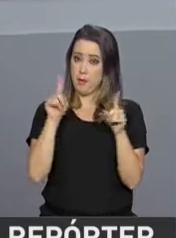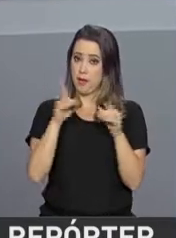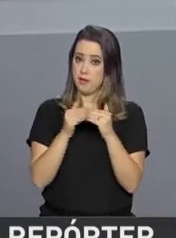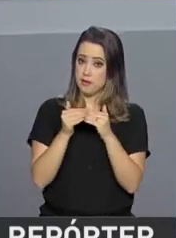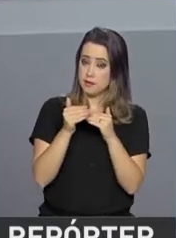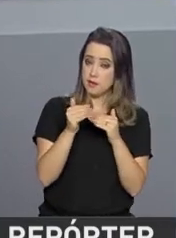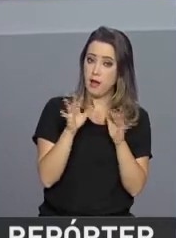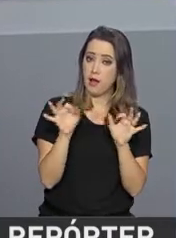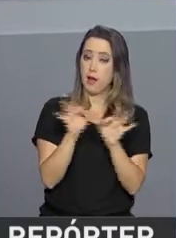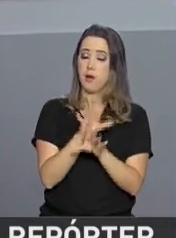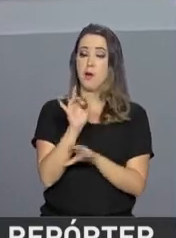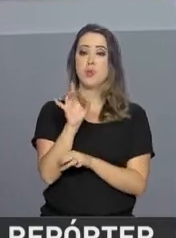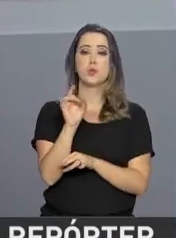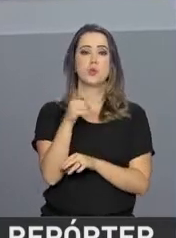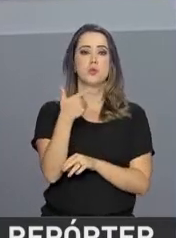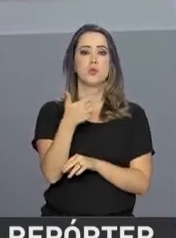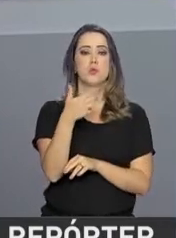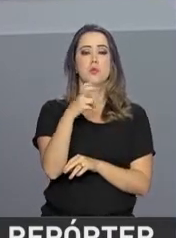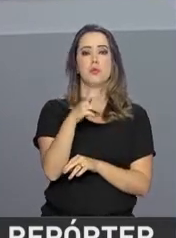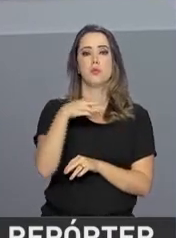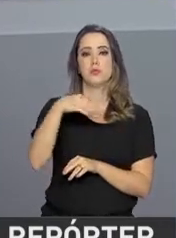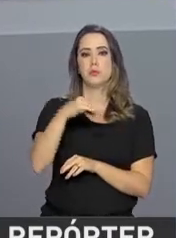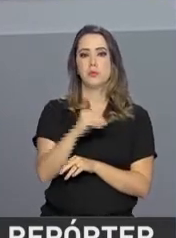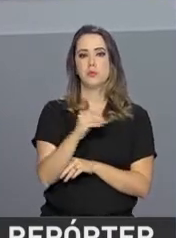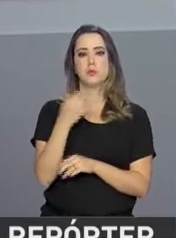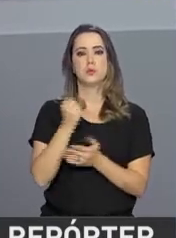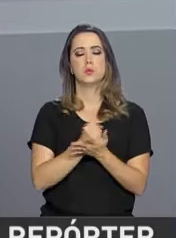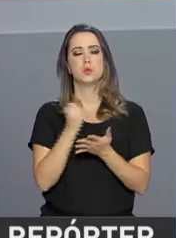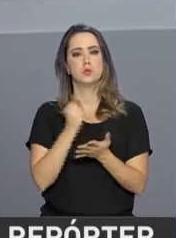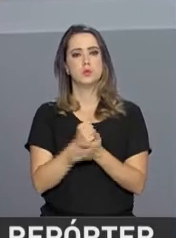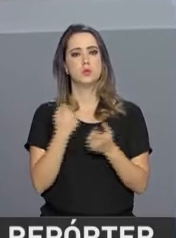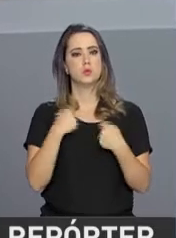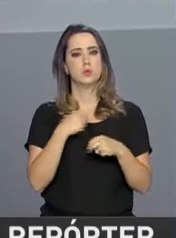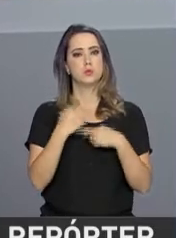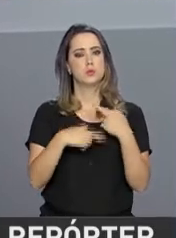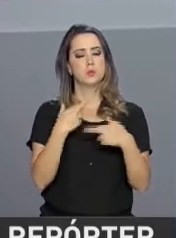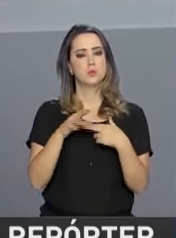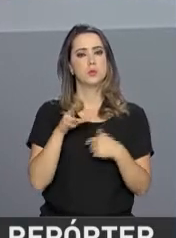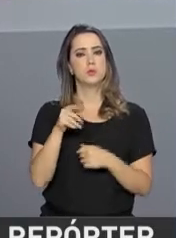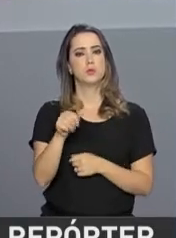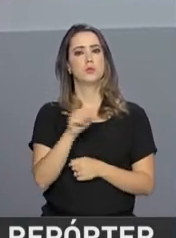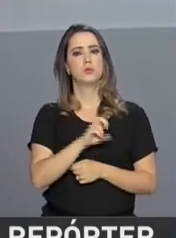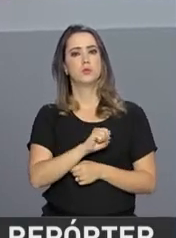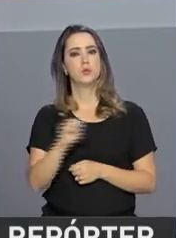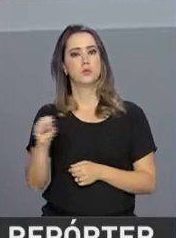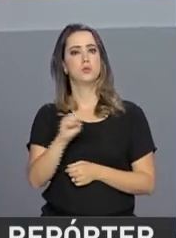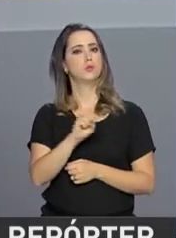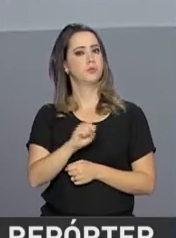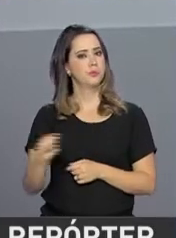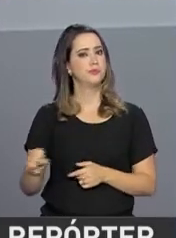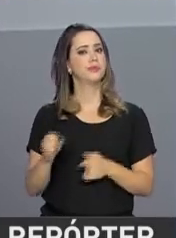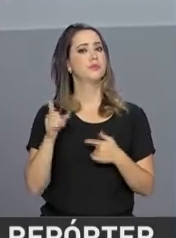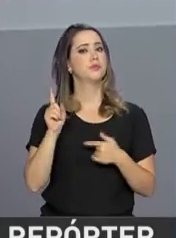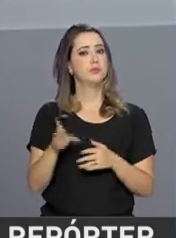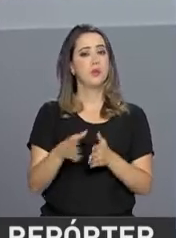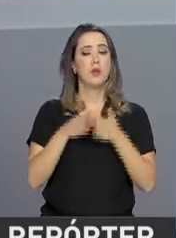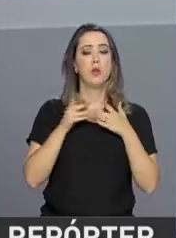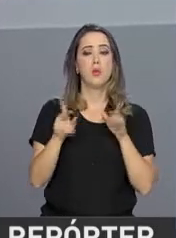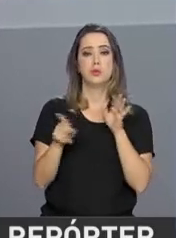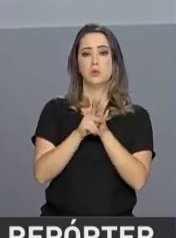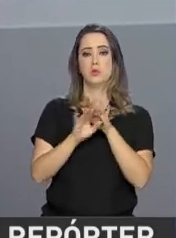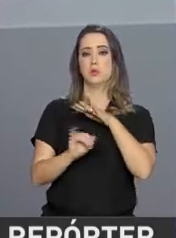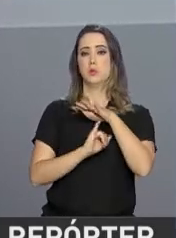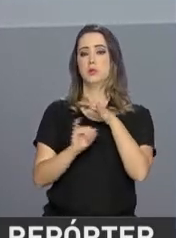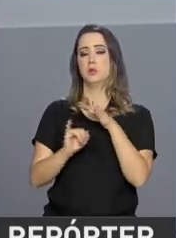adiado para o dia 25 de maio os contratos precisam ser renovados todo semestre o pedido é feito pelas instituições